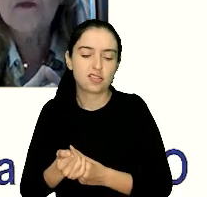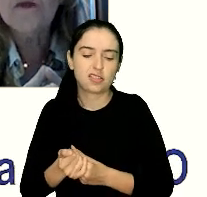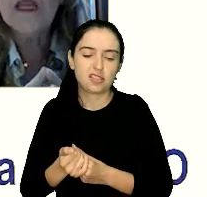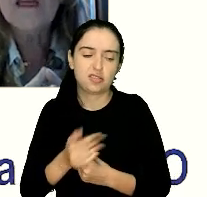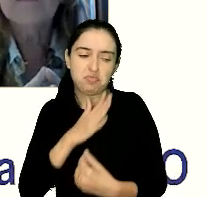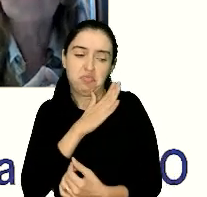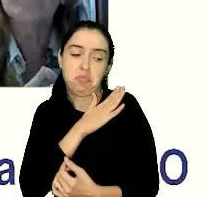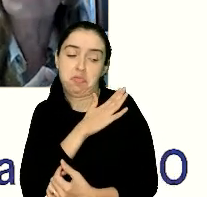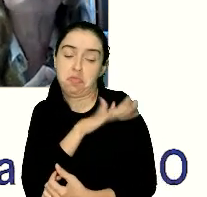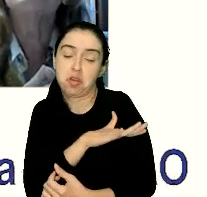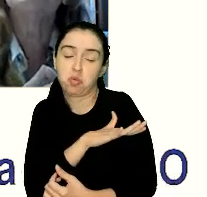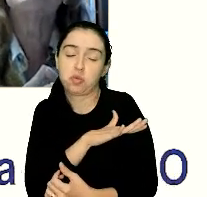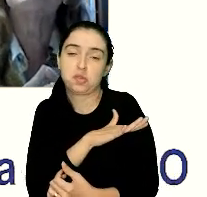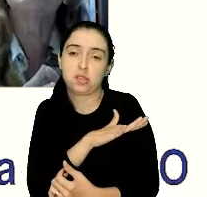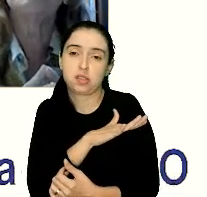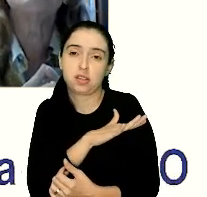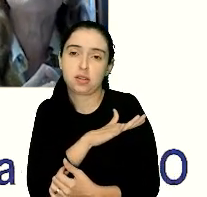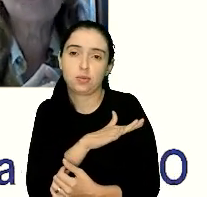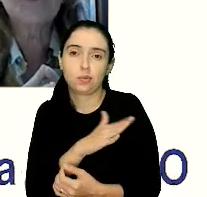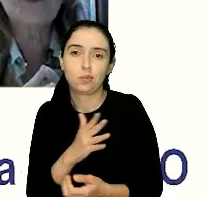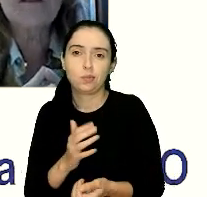preconceito, não é?